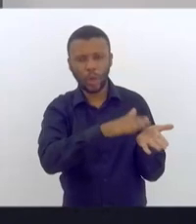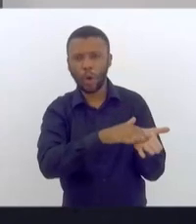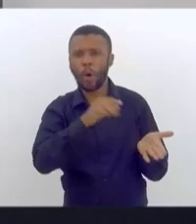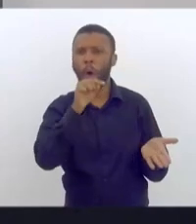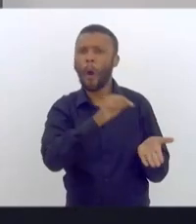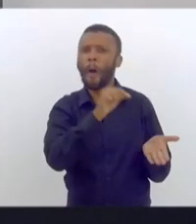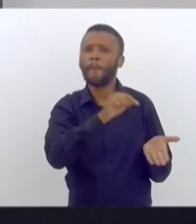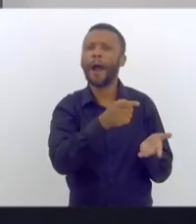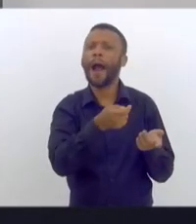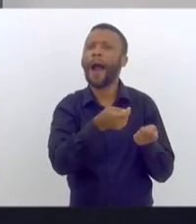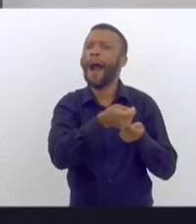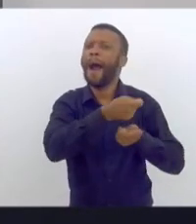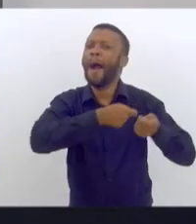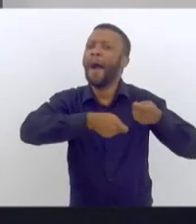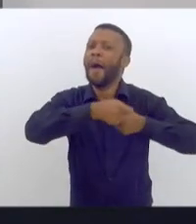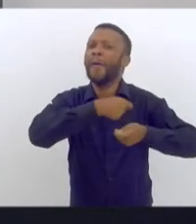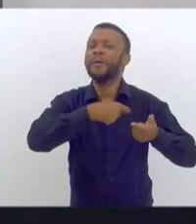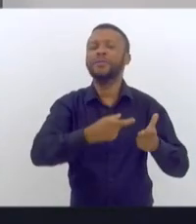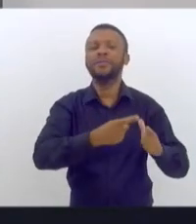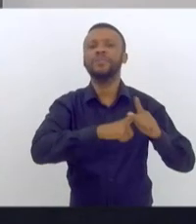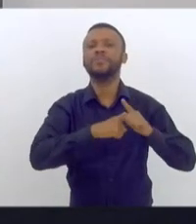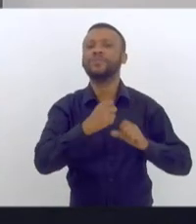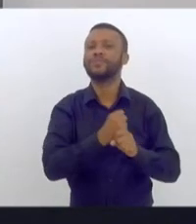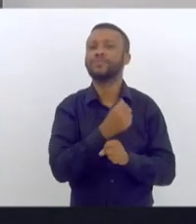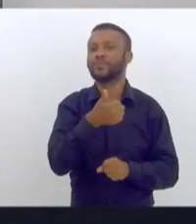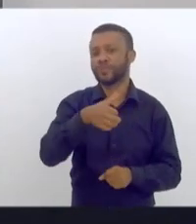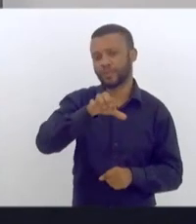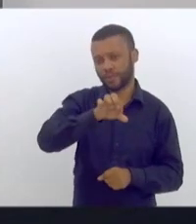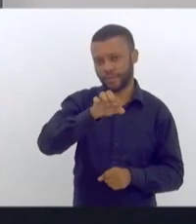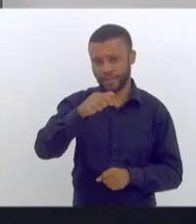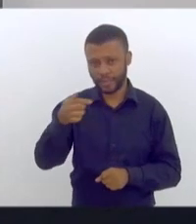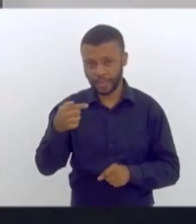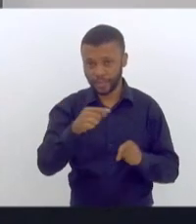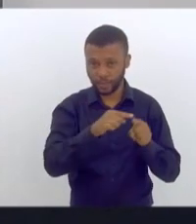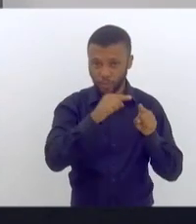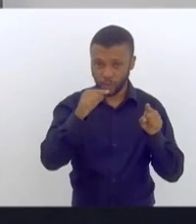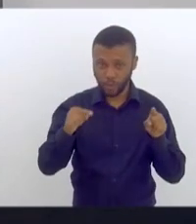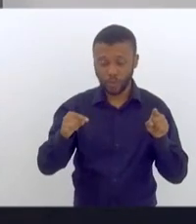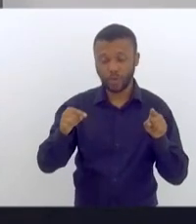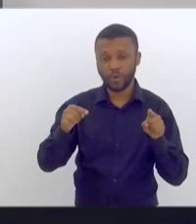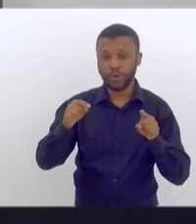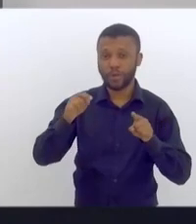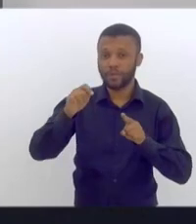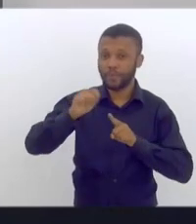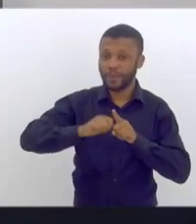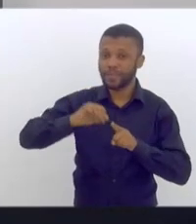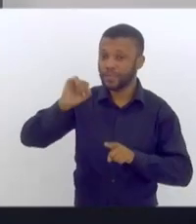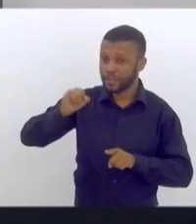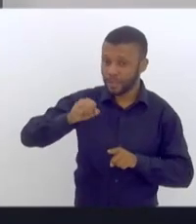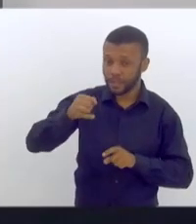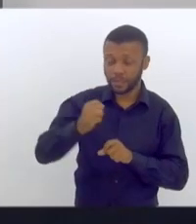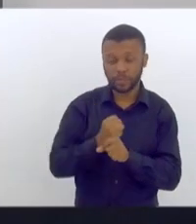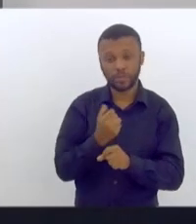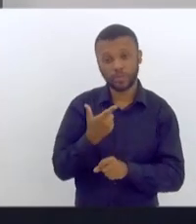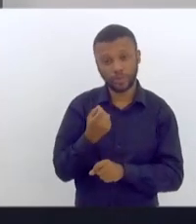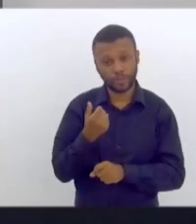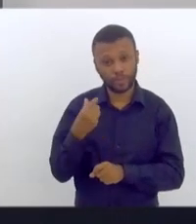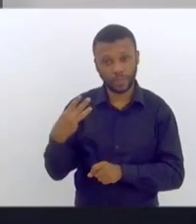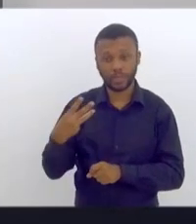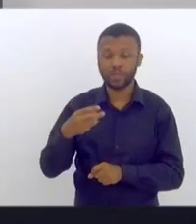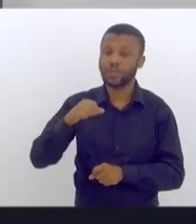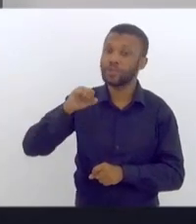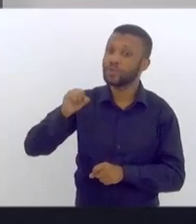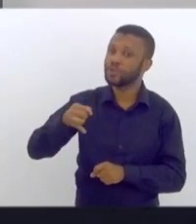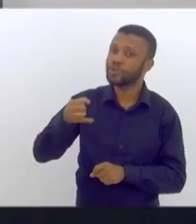da renegociação da dívida de 97 até primeiro de janeiro de 2013 juros de